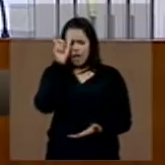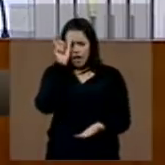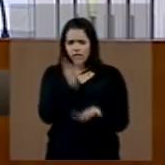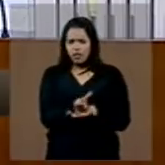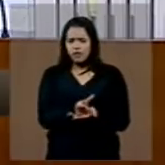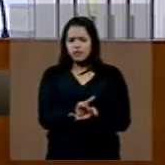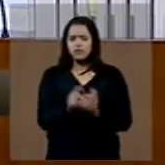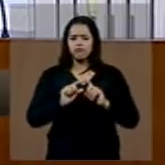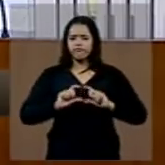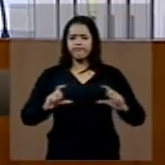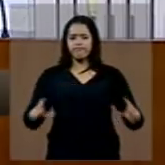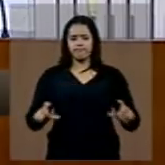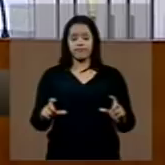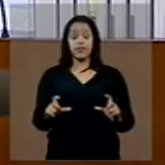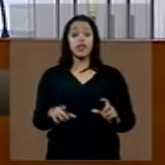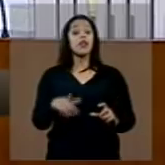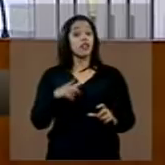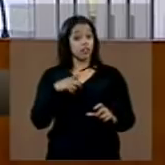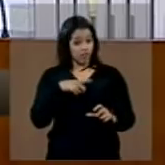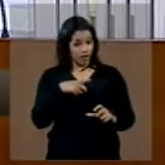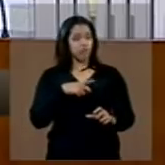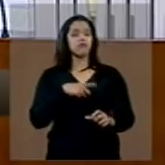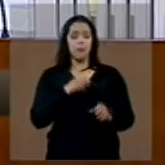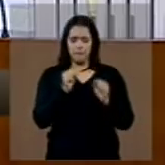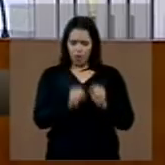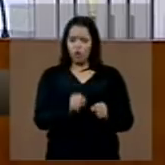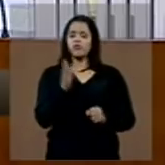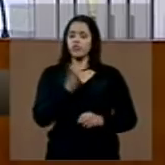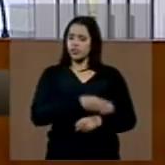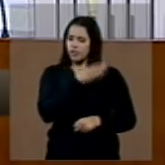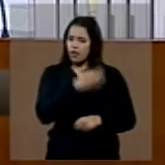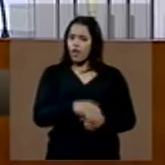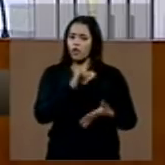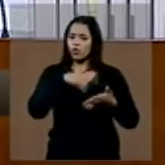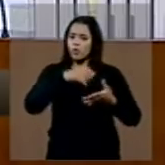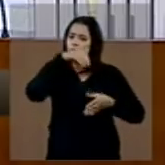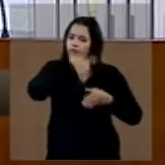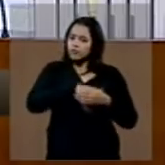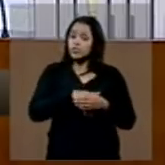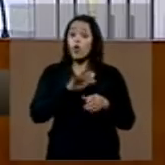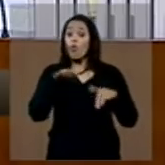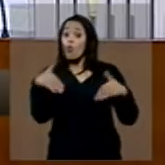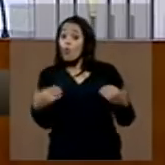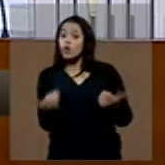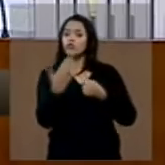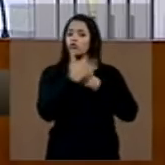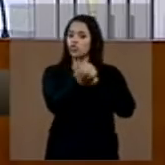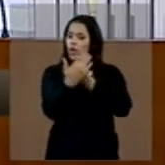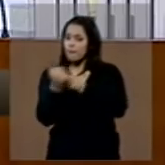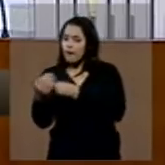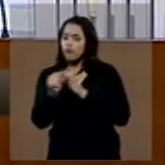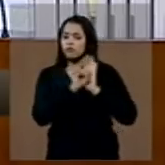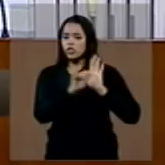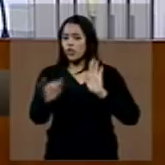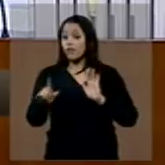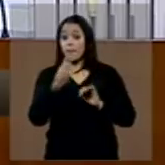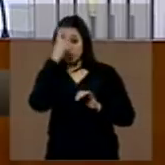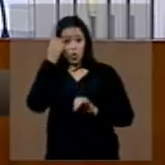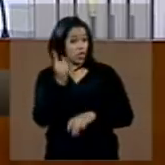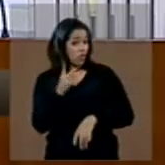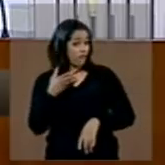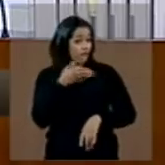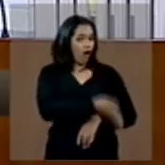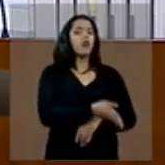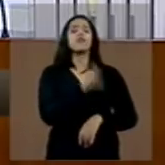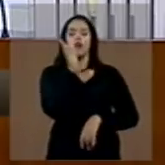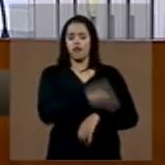a seguinte: é válido o cancelamento do título do eleitor que, convocado por edital, não comparecer ao